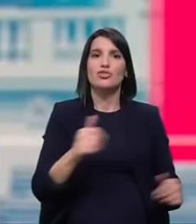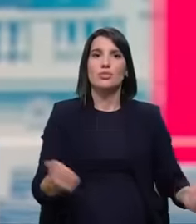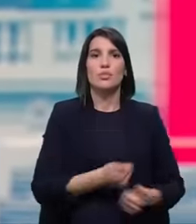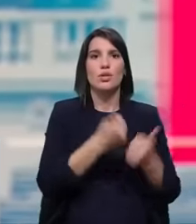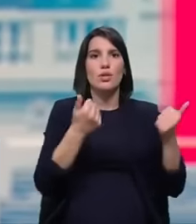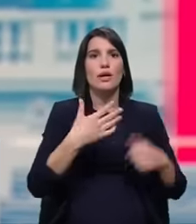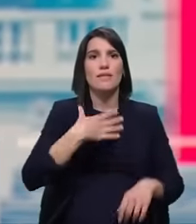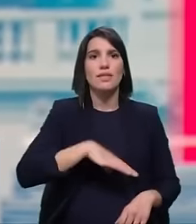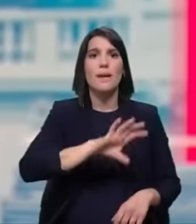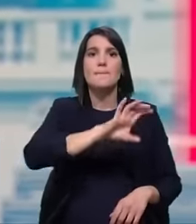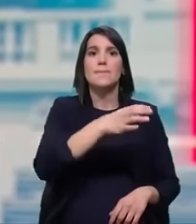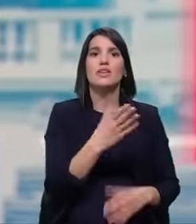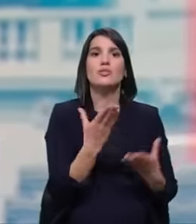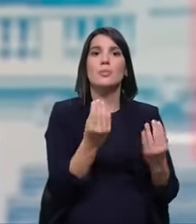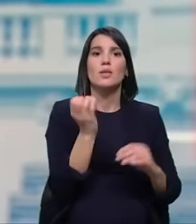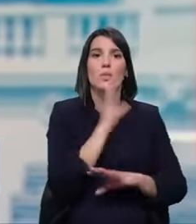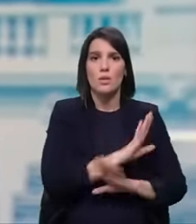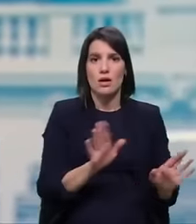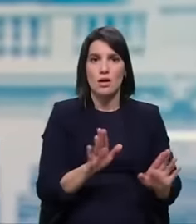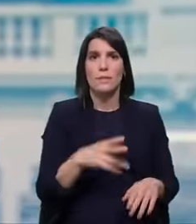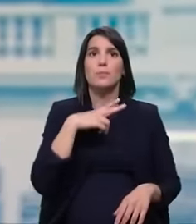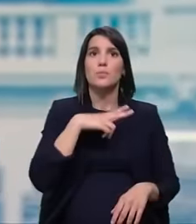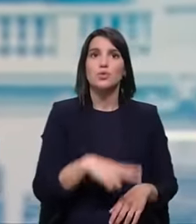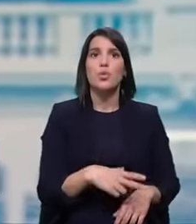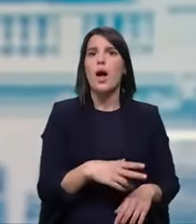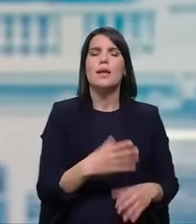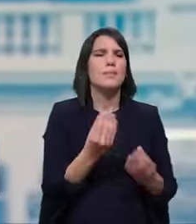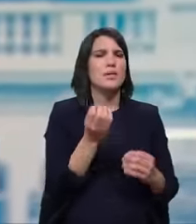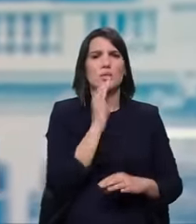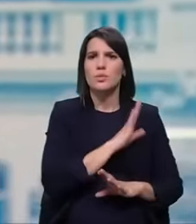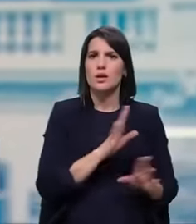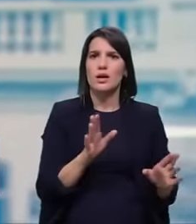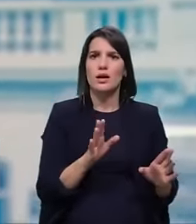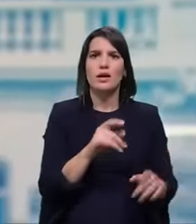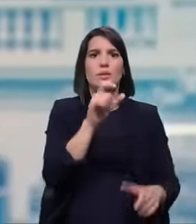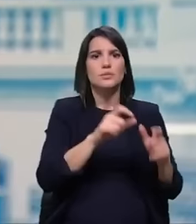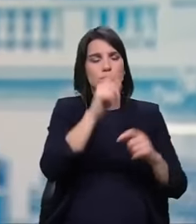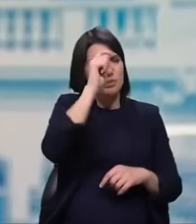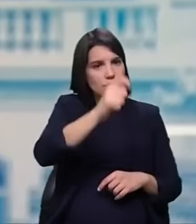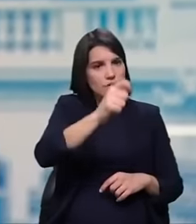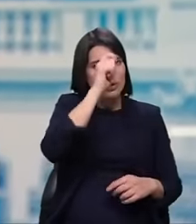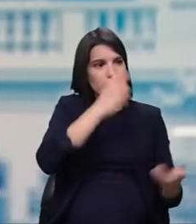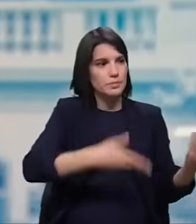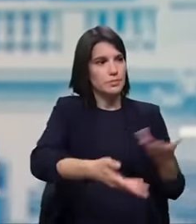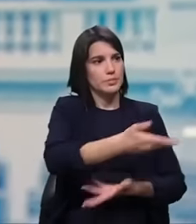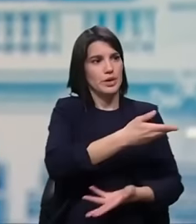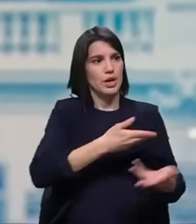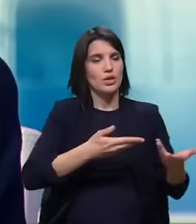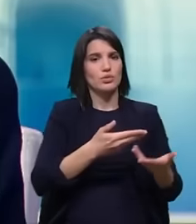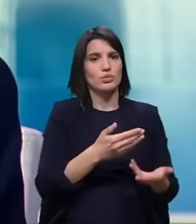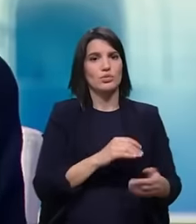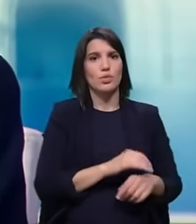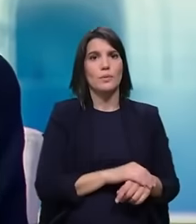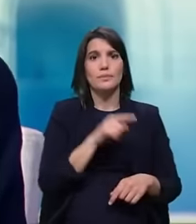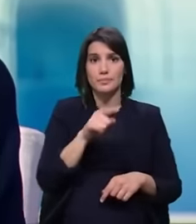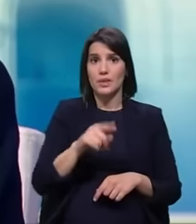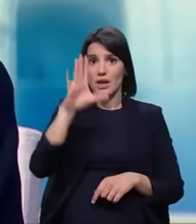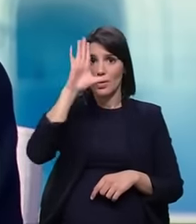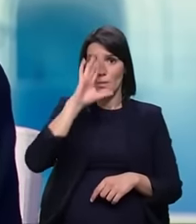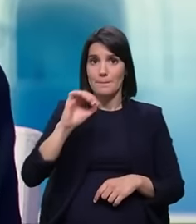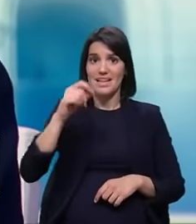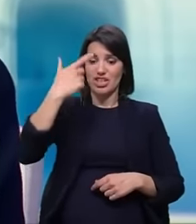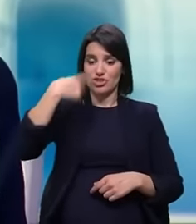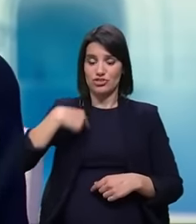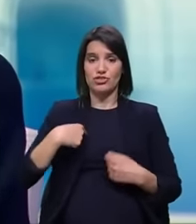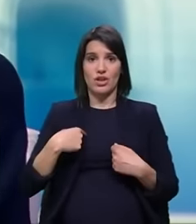queremos um país sem medo. Portugal é um país sem medo. Portugal é um país em que as pessoas respeitam. E isso é Portugal estar no governo como ministra, quer, por exemplo, sabe, ou